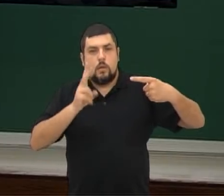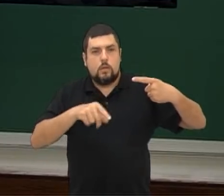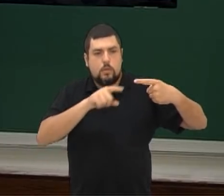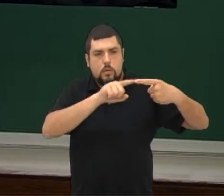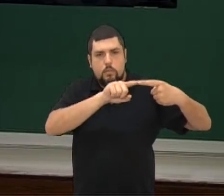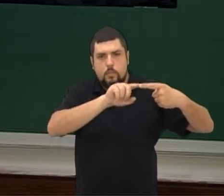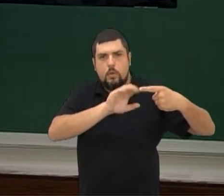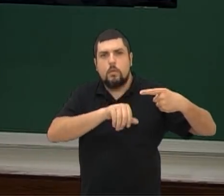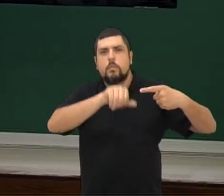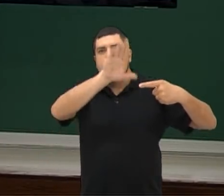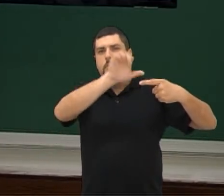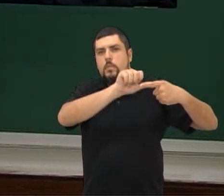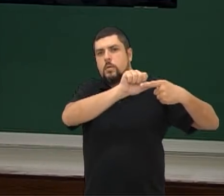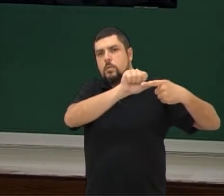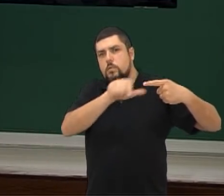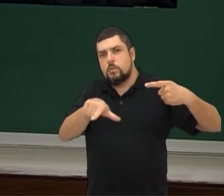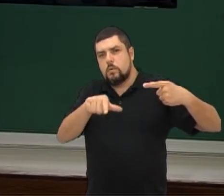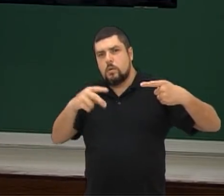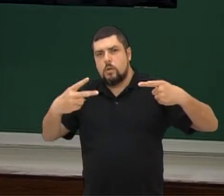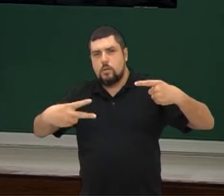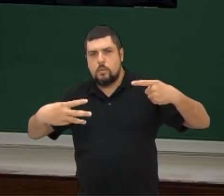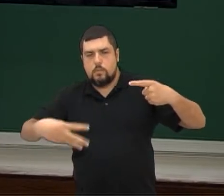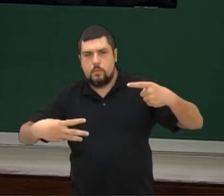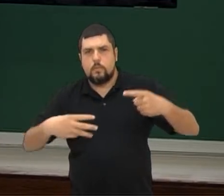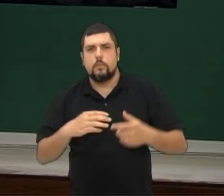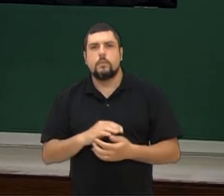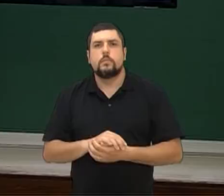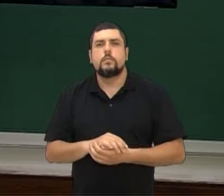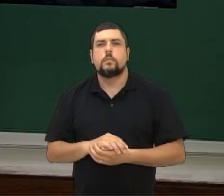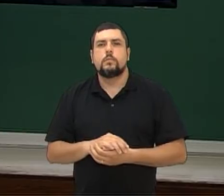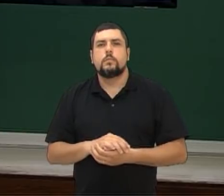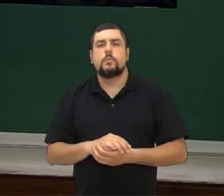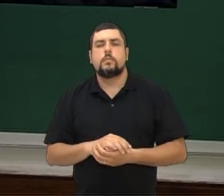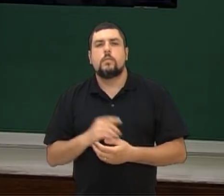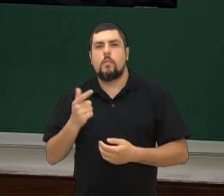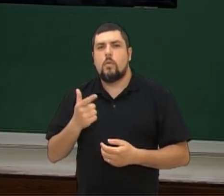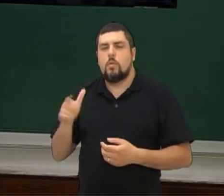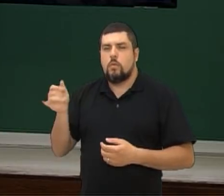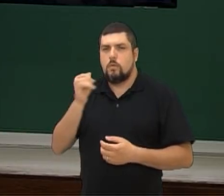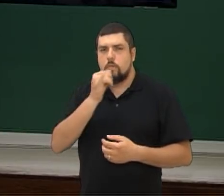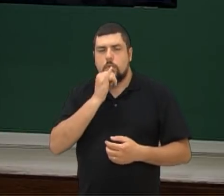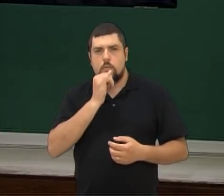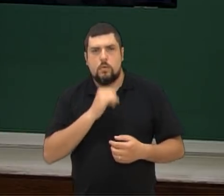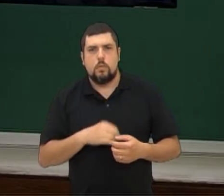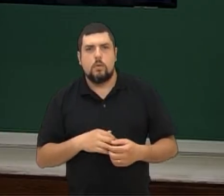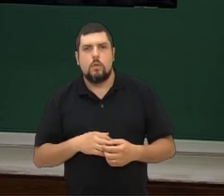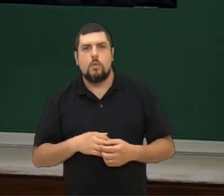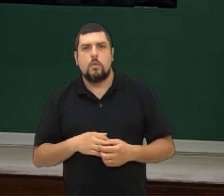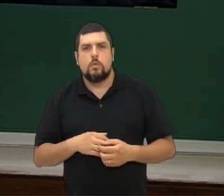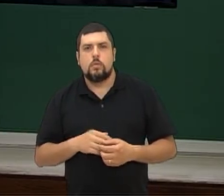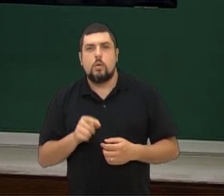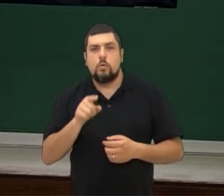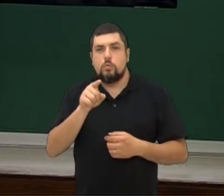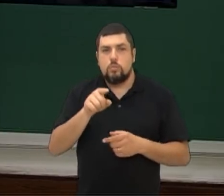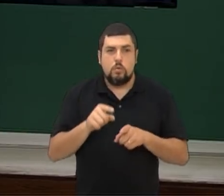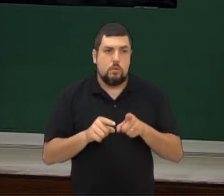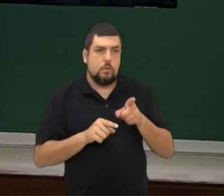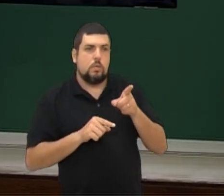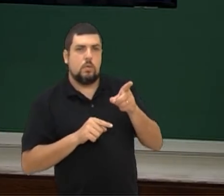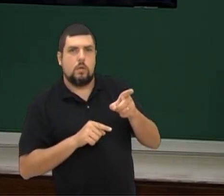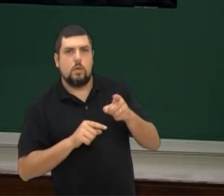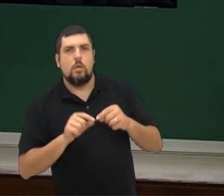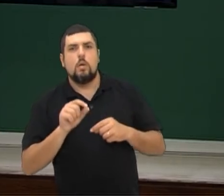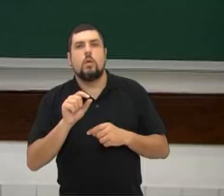entre as outras, entre a segunda e a terceira. E aqui o outro exemplo, tu e ele eu vou entender que seja